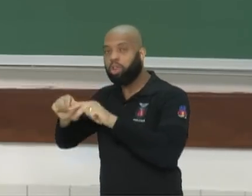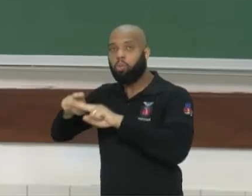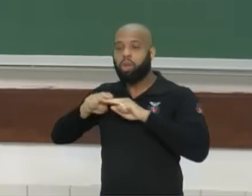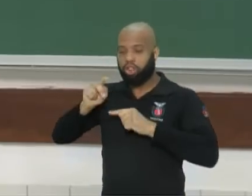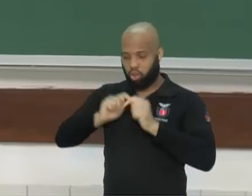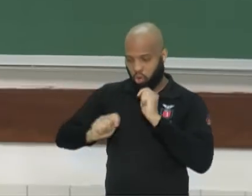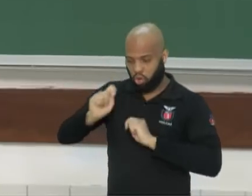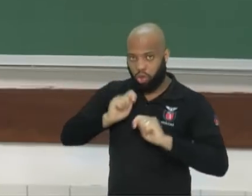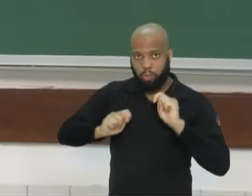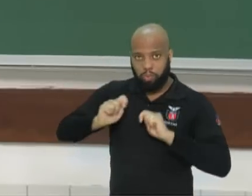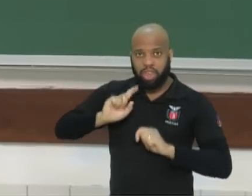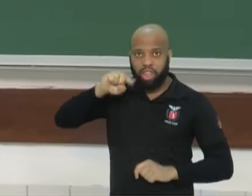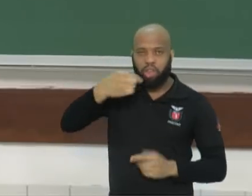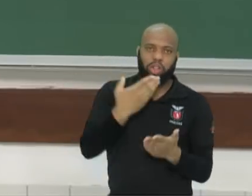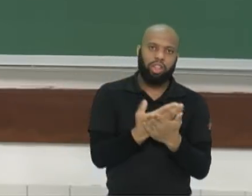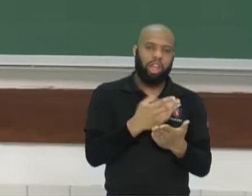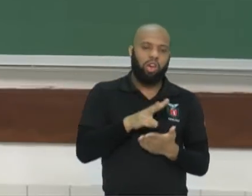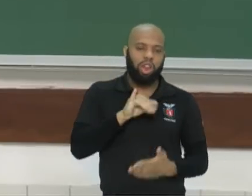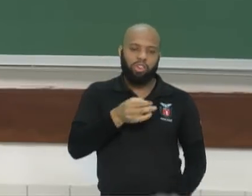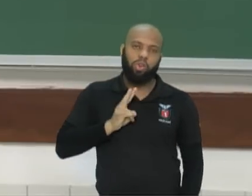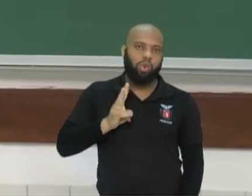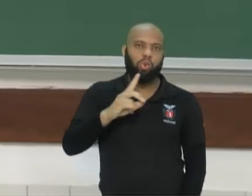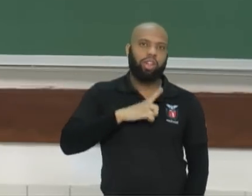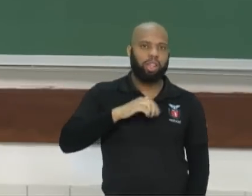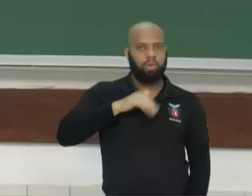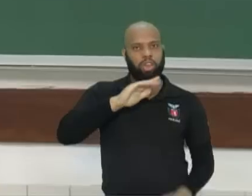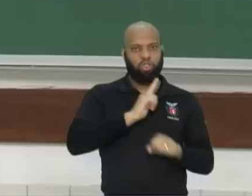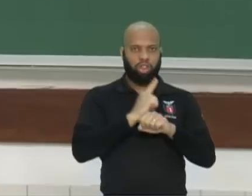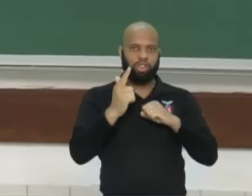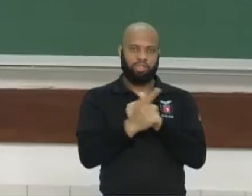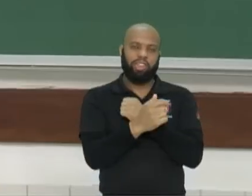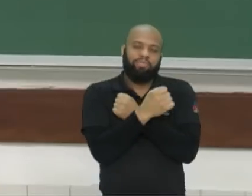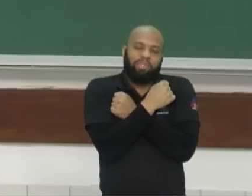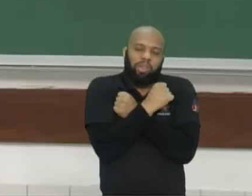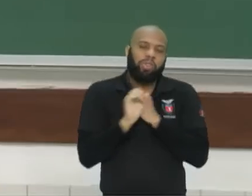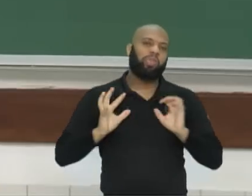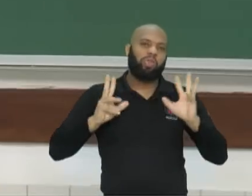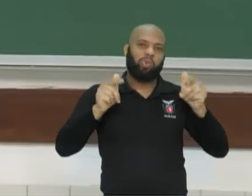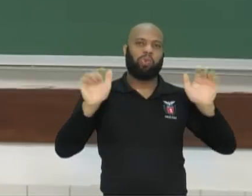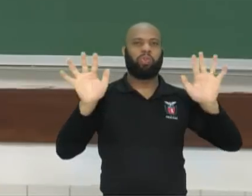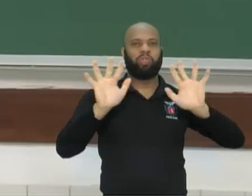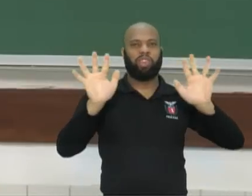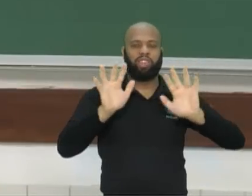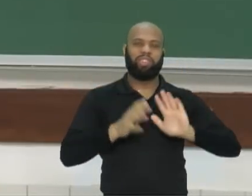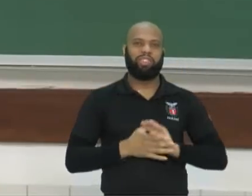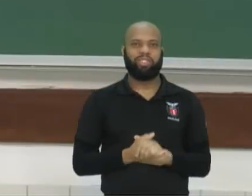econômicas, e na aula que vem nós voltamos com mais geografia. Um abraço a todos e até lá.